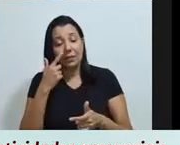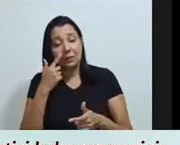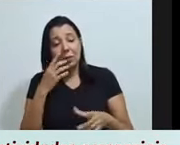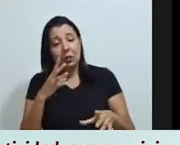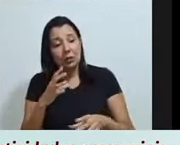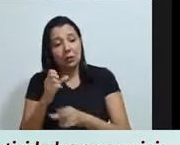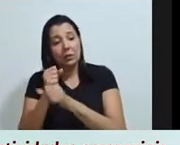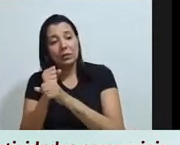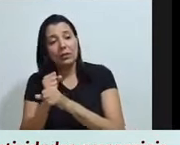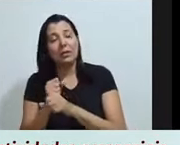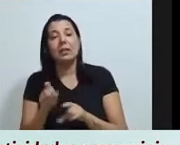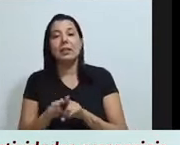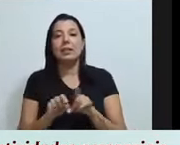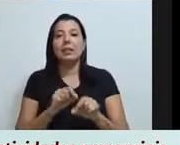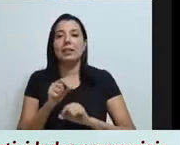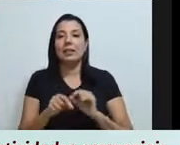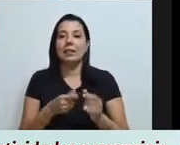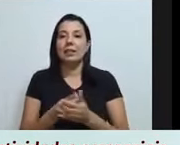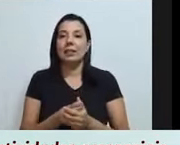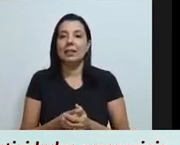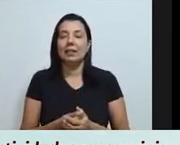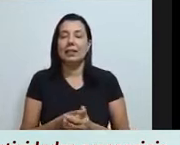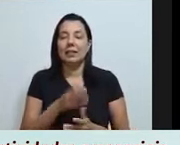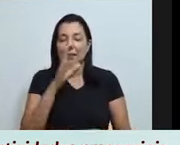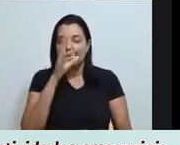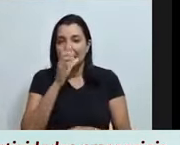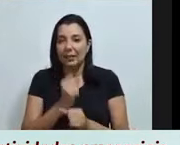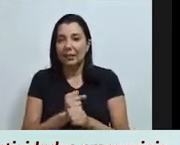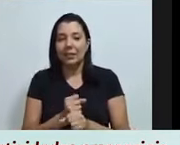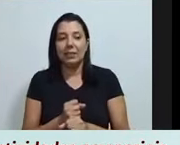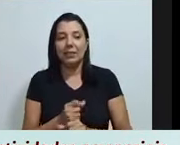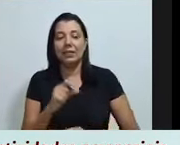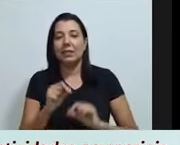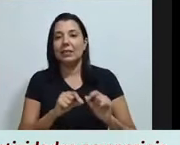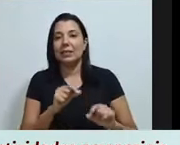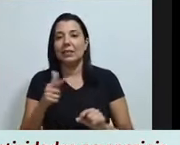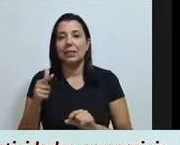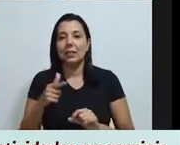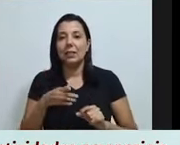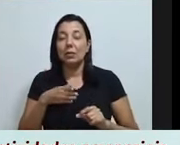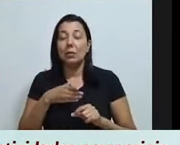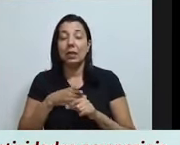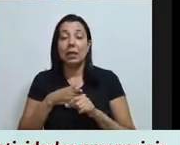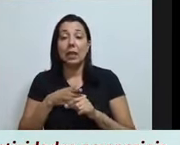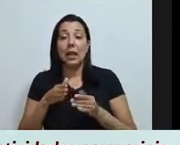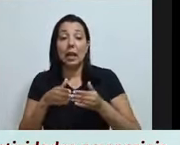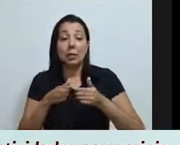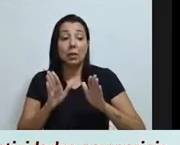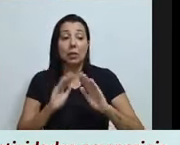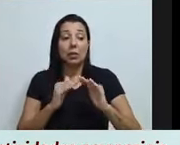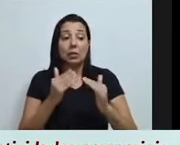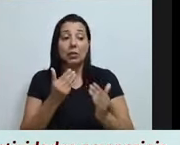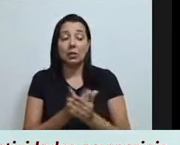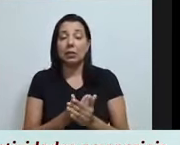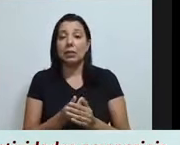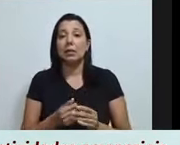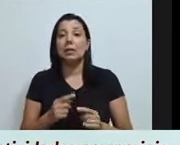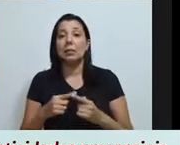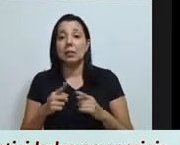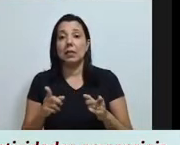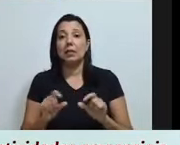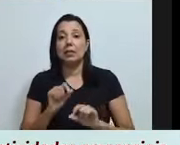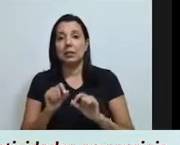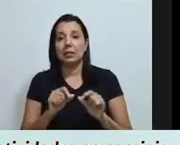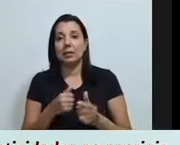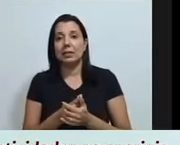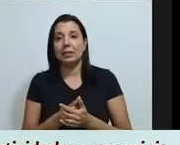né? As forças para que a gente não permita a reabertura das escolas, porque permitir a reabertura